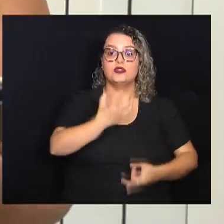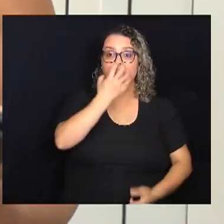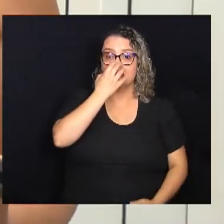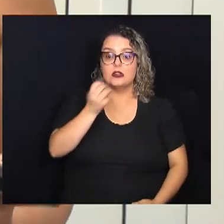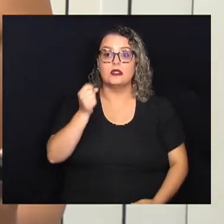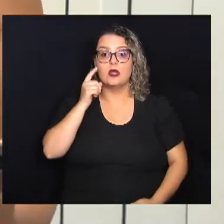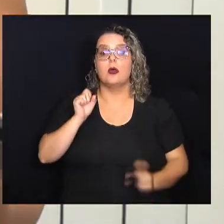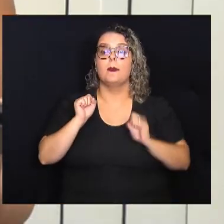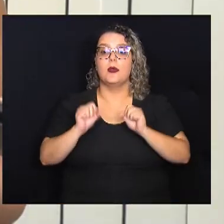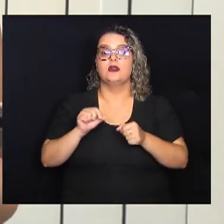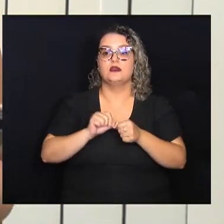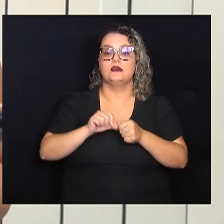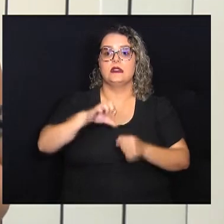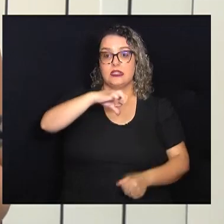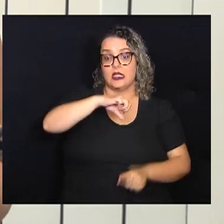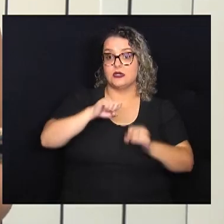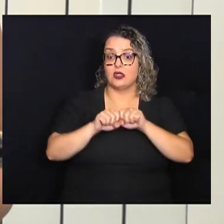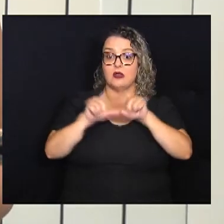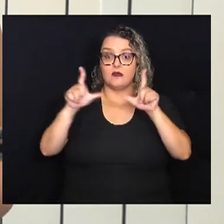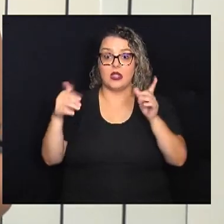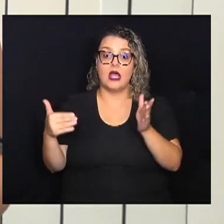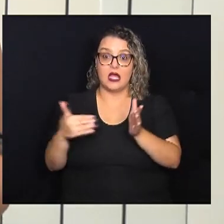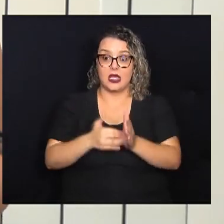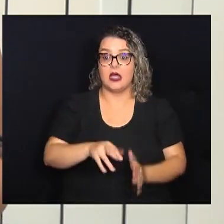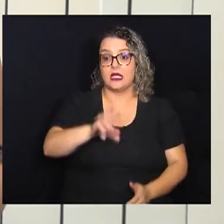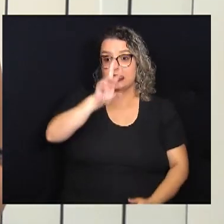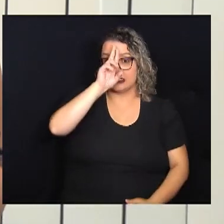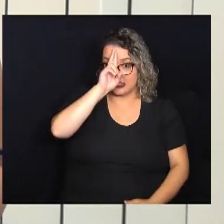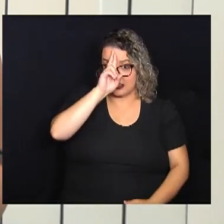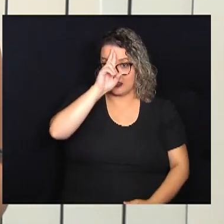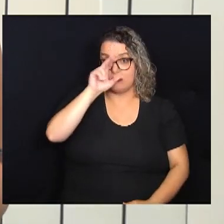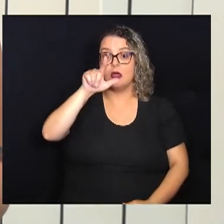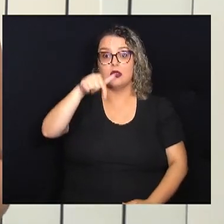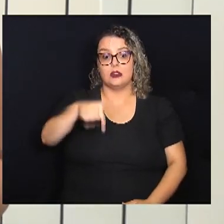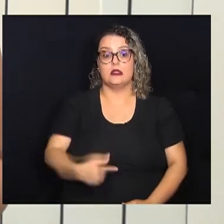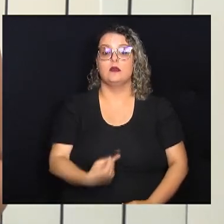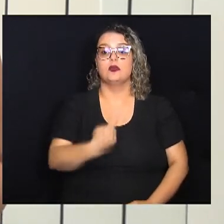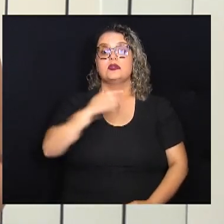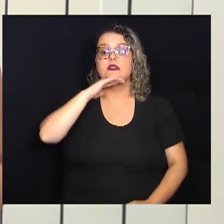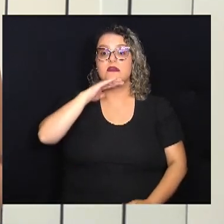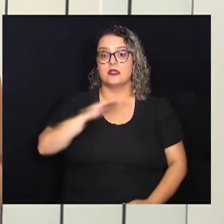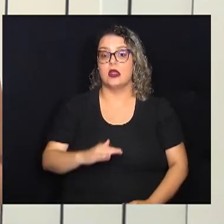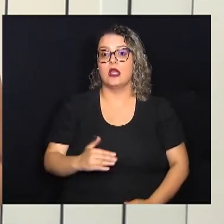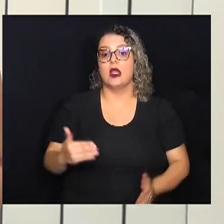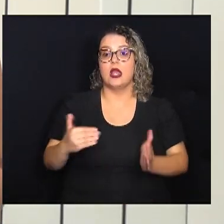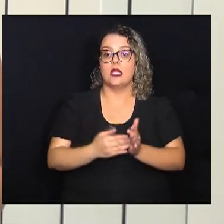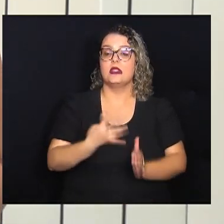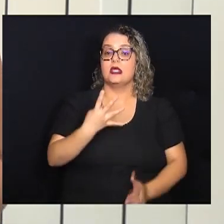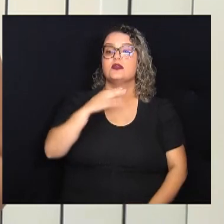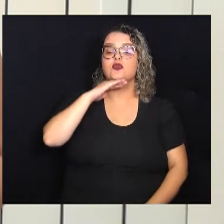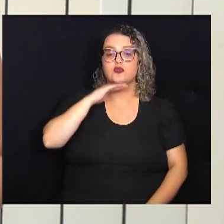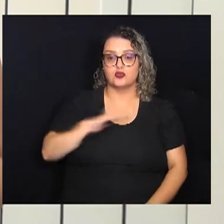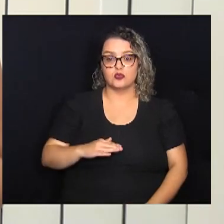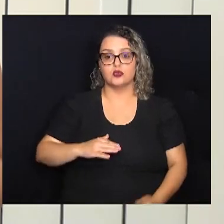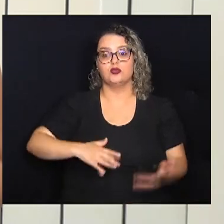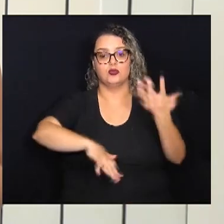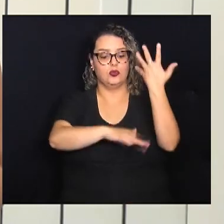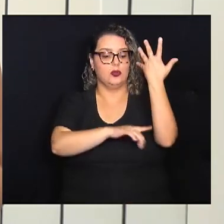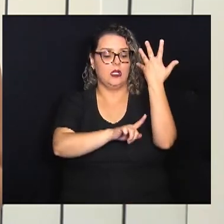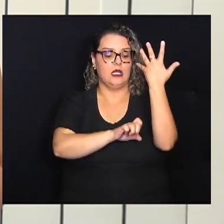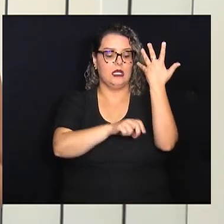ser feito das 9 horas da manhã ao meio-dia e depois da 1 da tarde às 4 horas na Praça